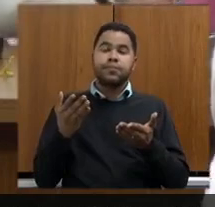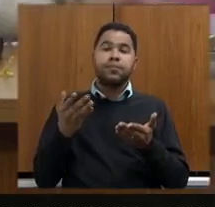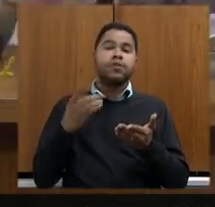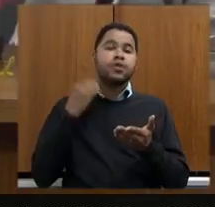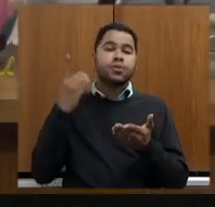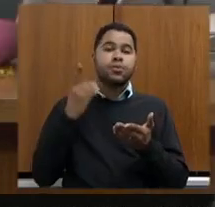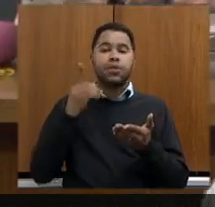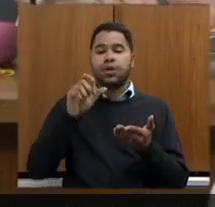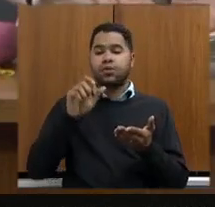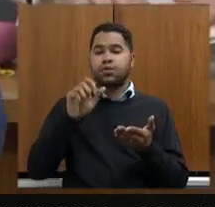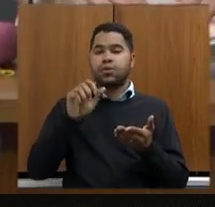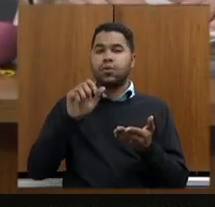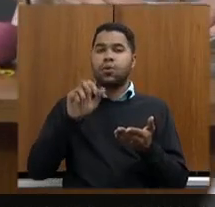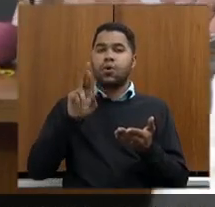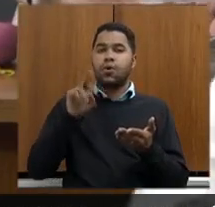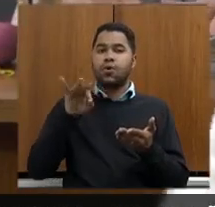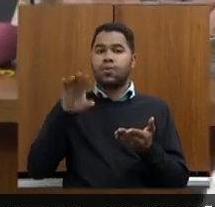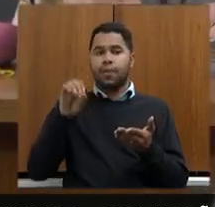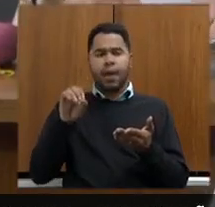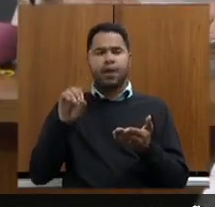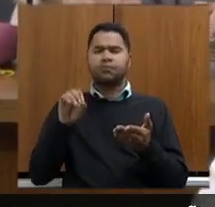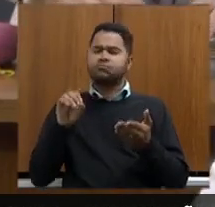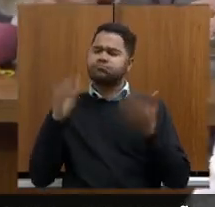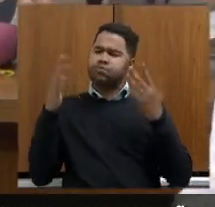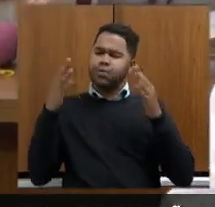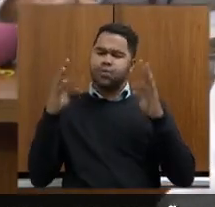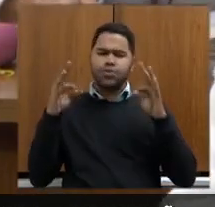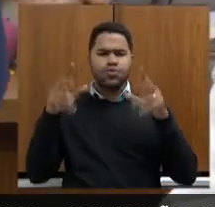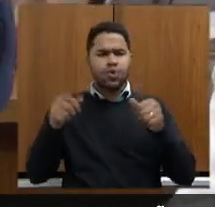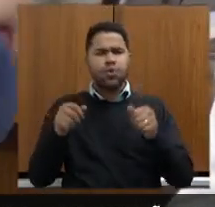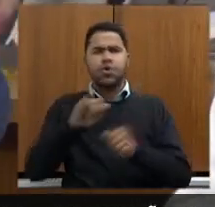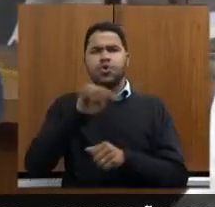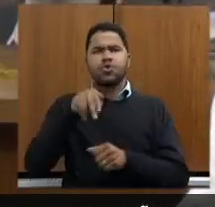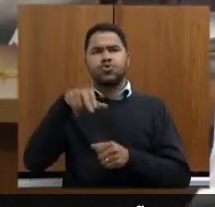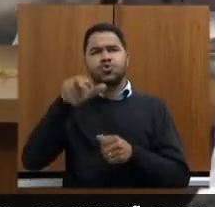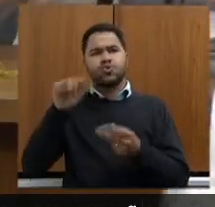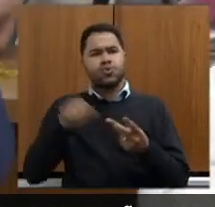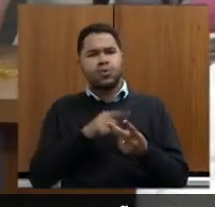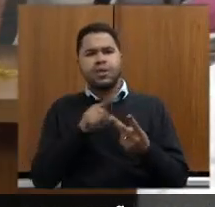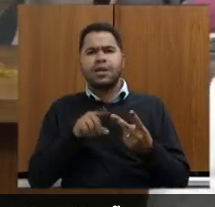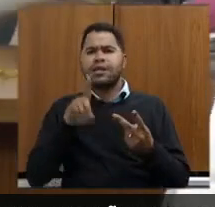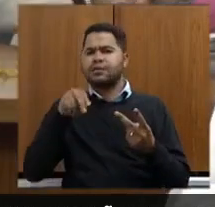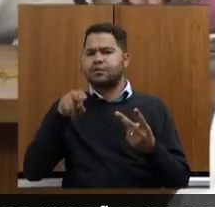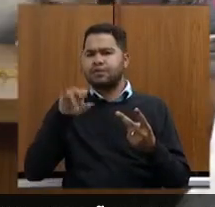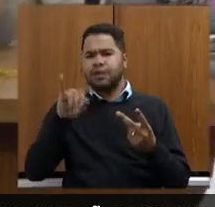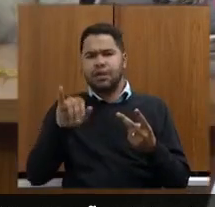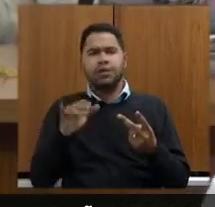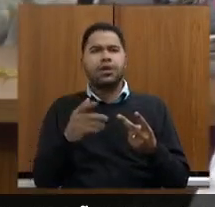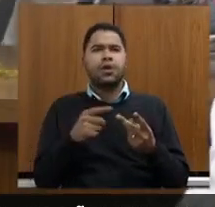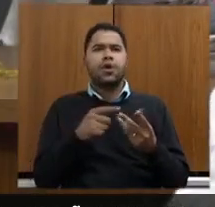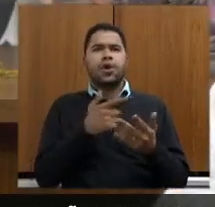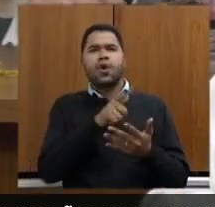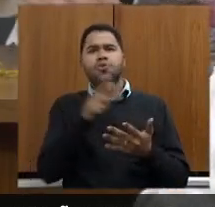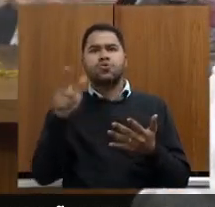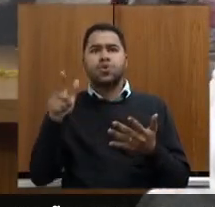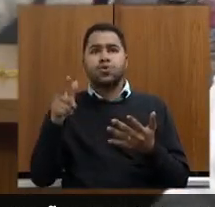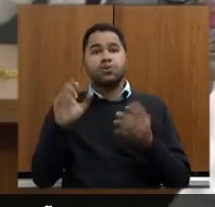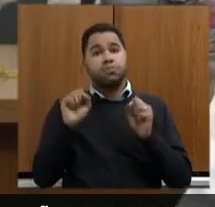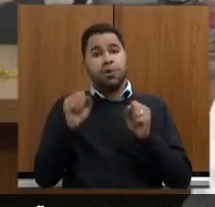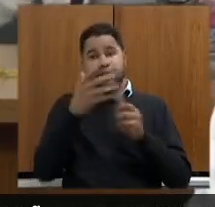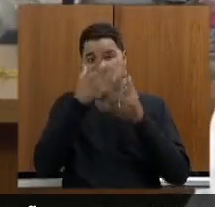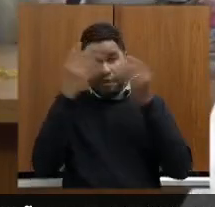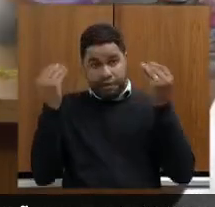aberto Andrade parabéns e parabéns a toda sua equipe da liderança Junia Dani enfim todos os outros que eu eventualmente